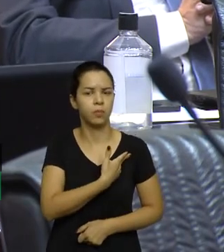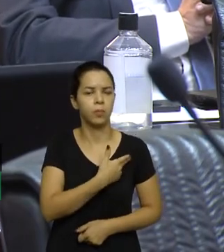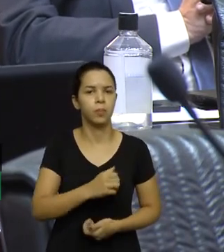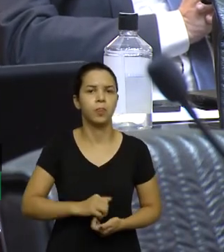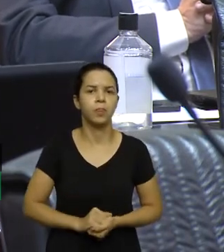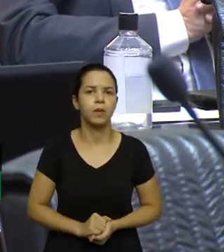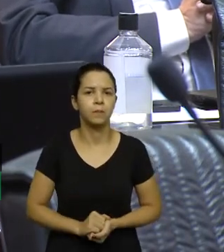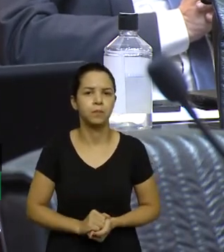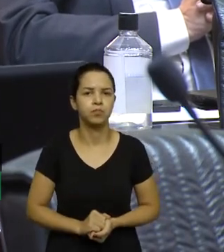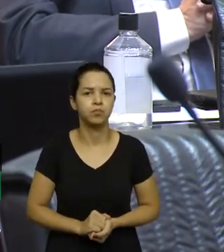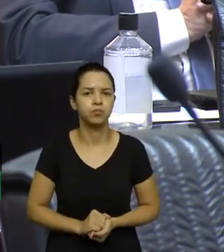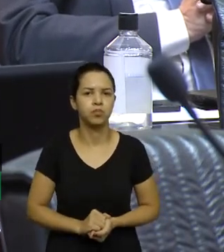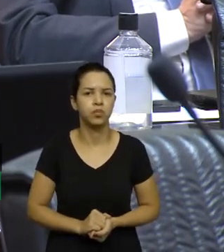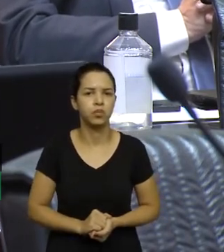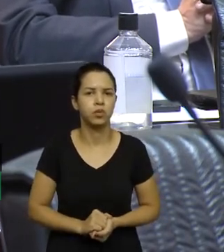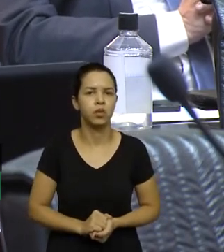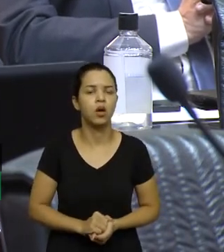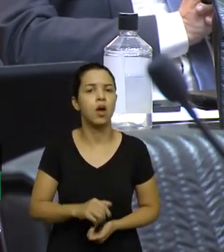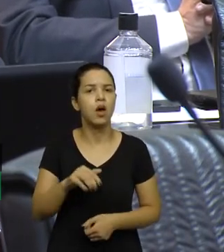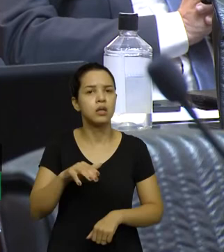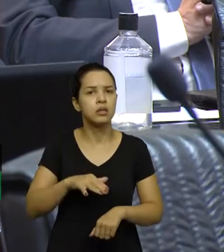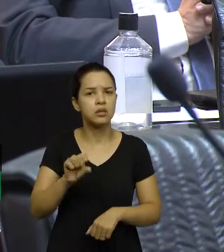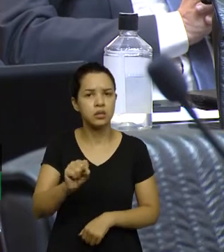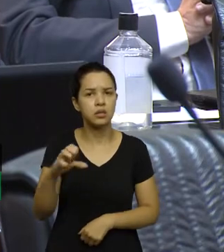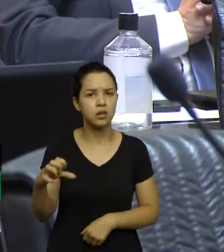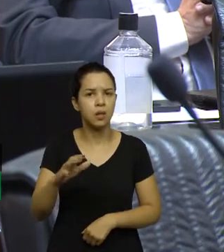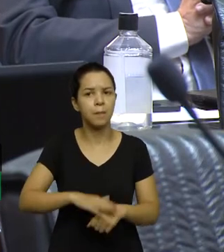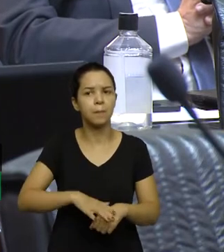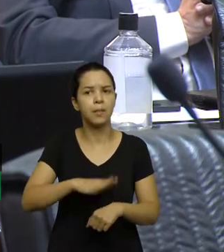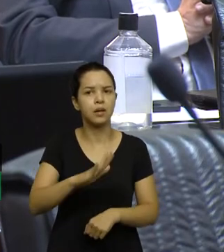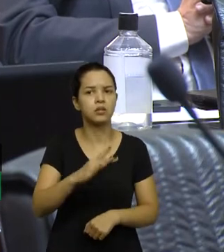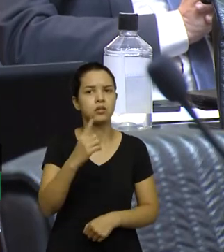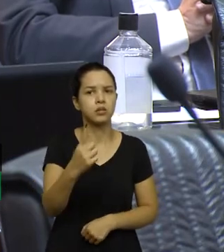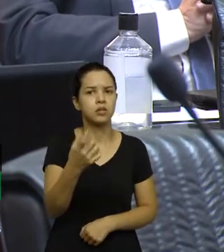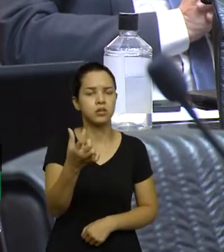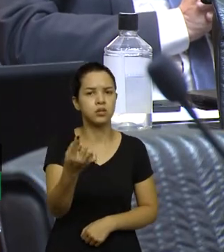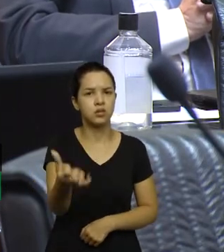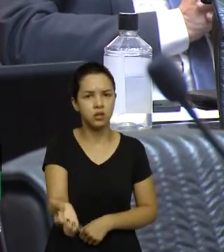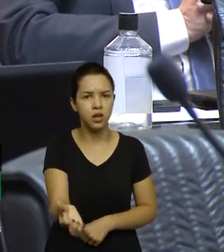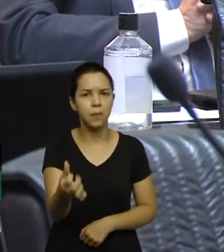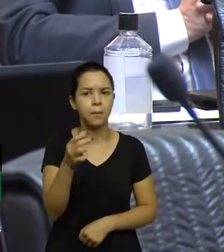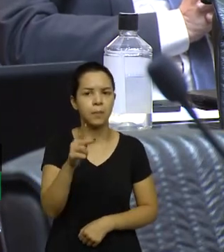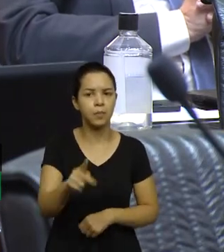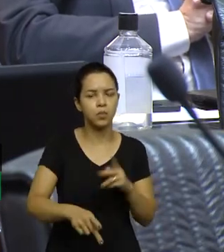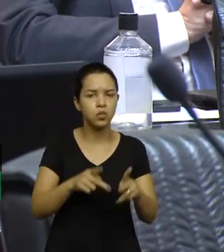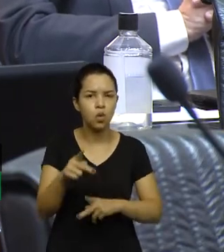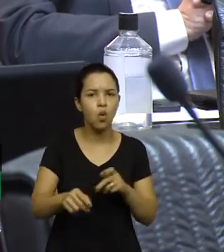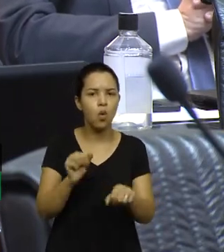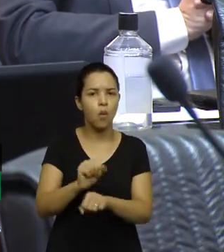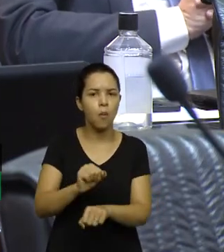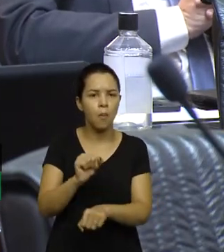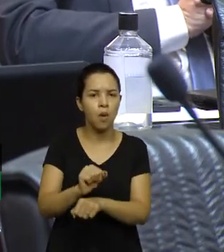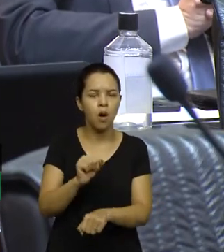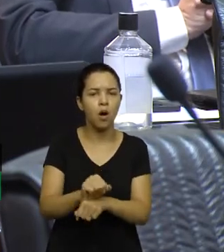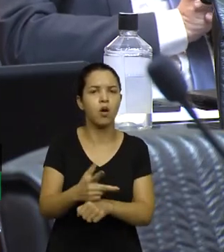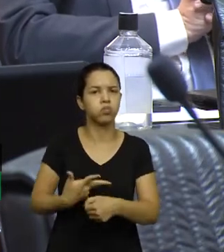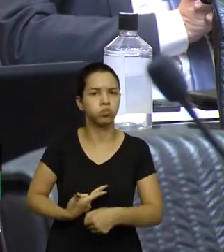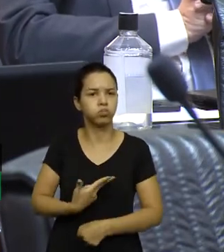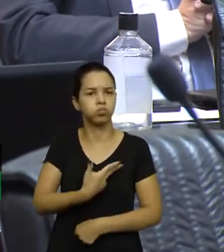Santa Catarina, são mais de 116 mil pessoas aguardando algum tipo de intervenção